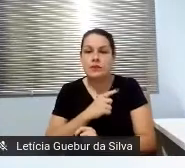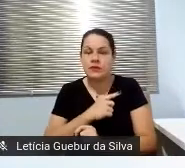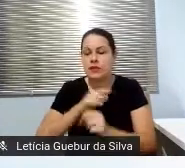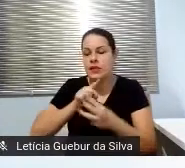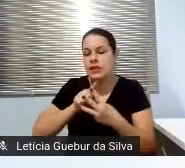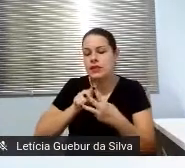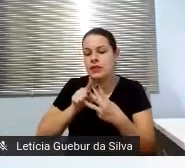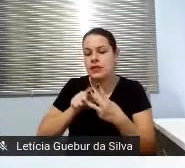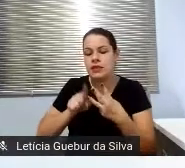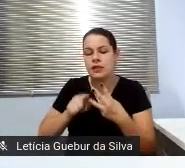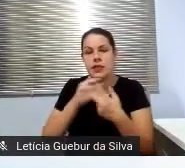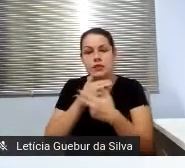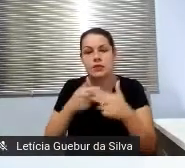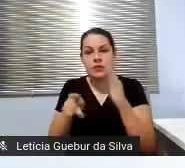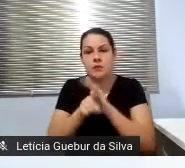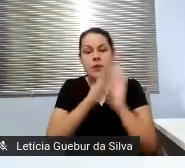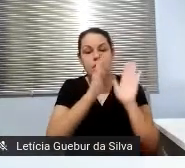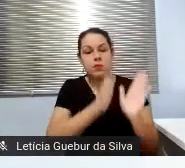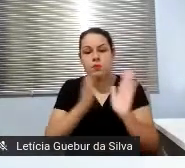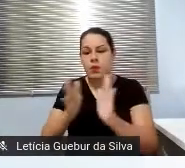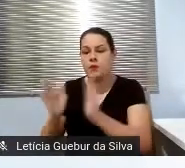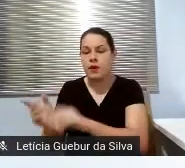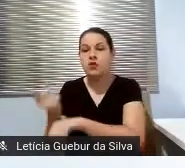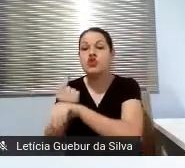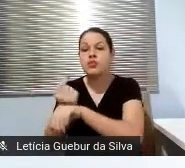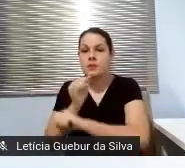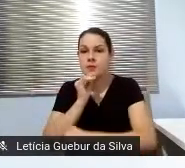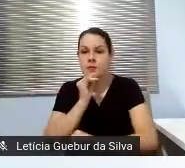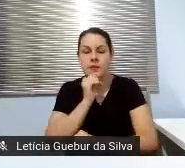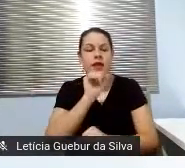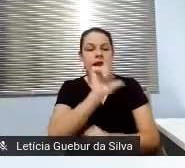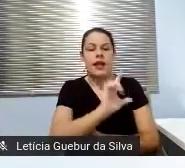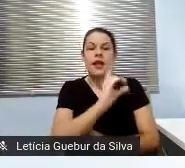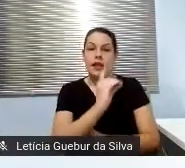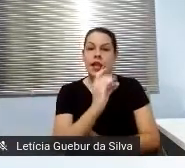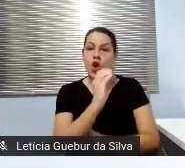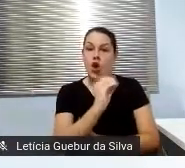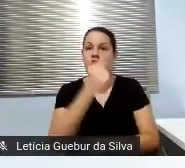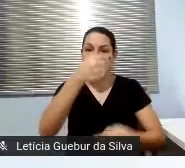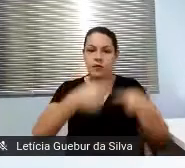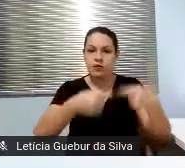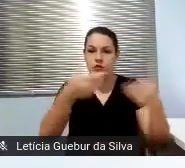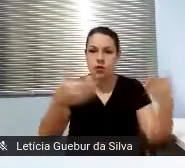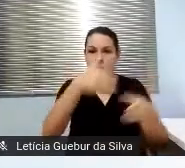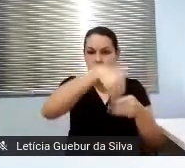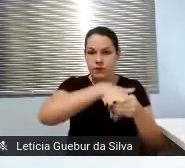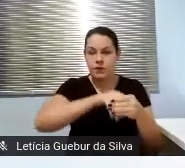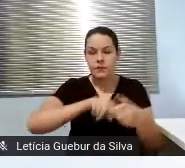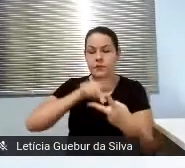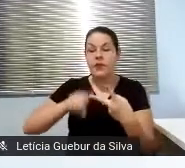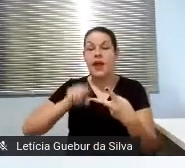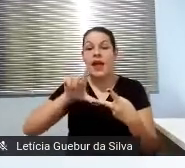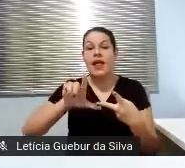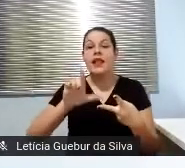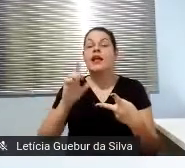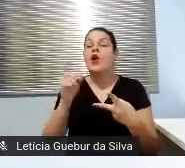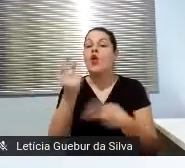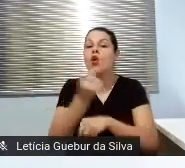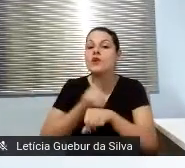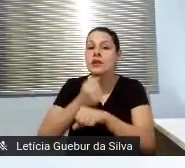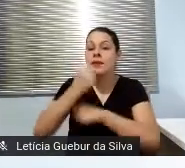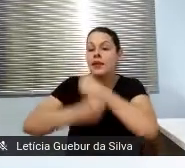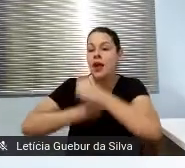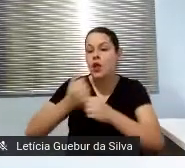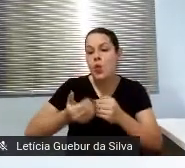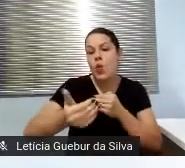três peças orçamentárias. Nós temos a Lei de Diretrizes Orçamentárias, que é a LDO que está sendo votada. Nós temos a Lei Orçamentária Anual, que é, na verdade, a